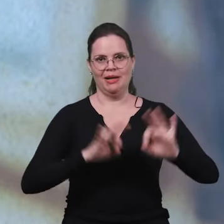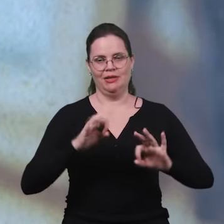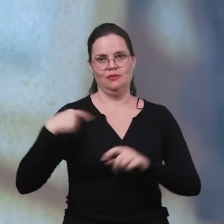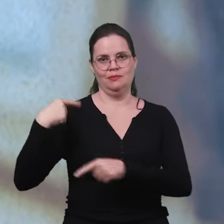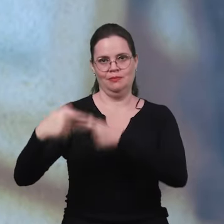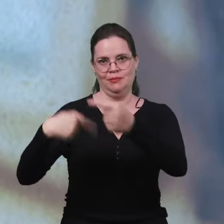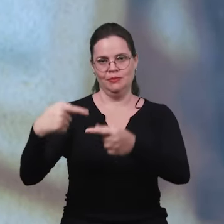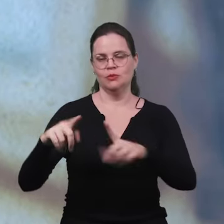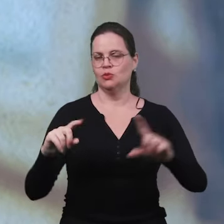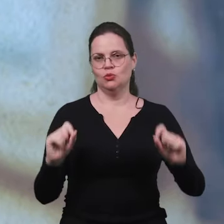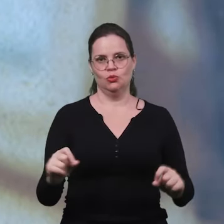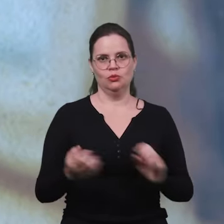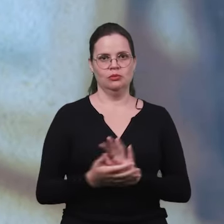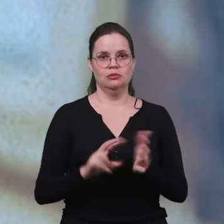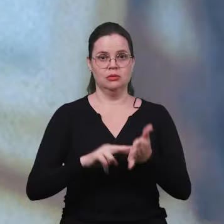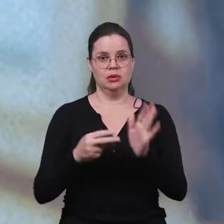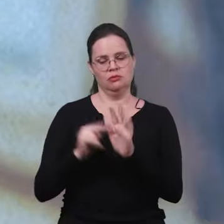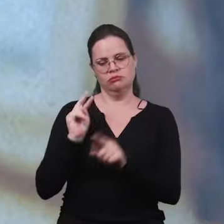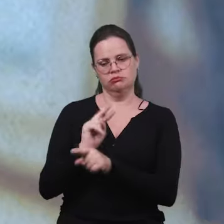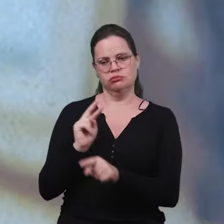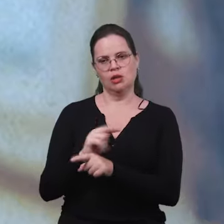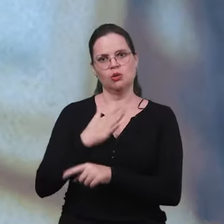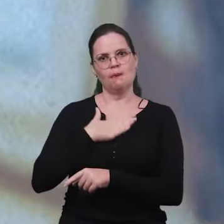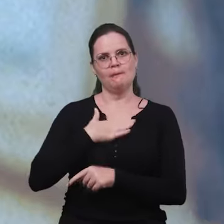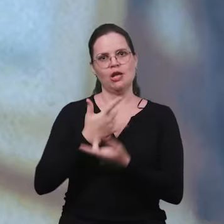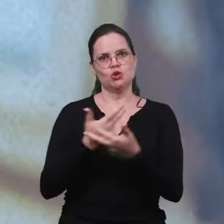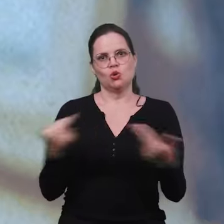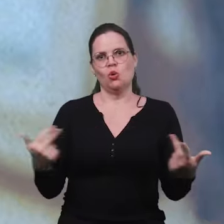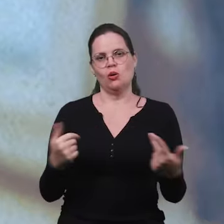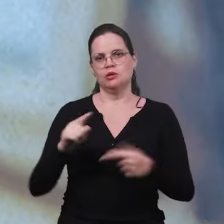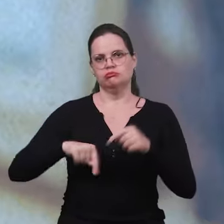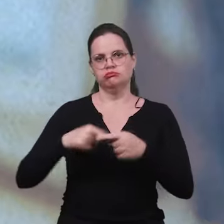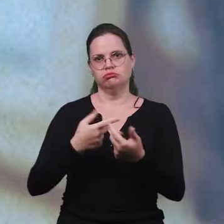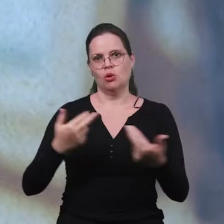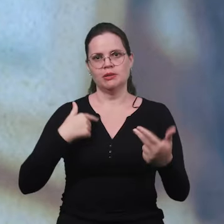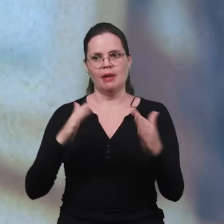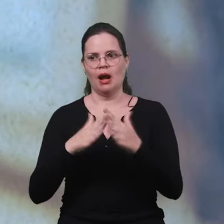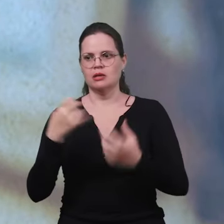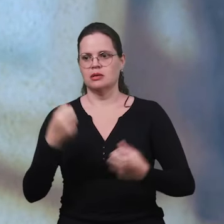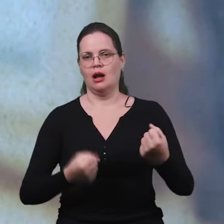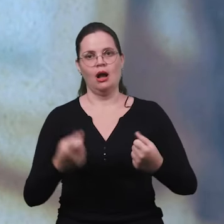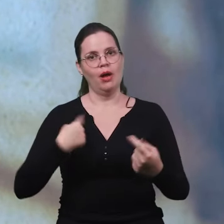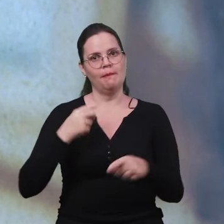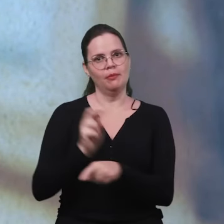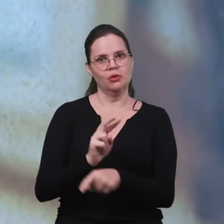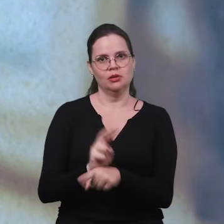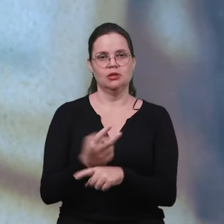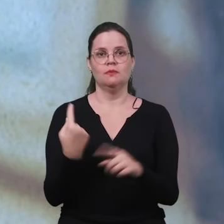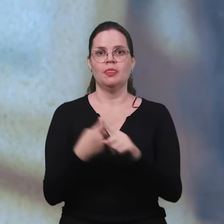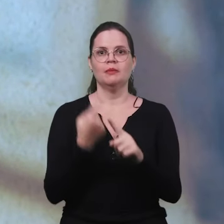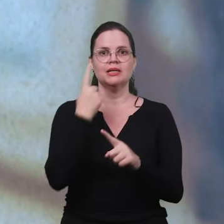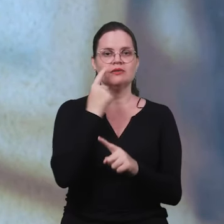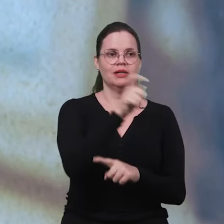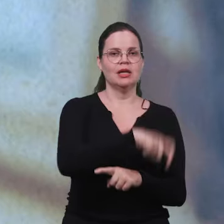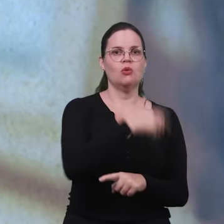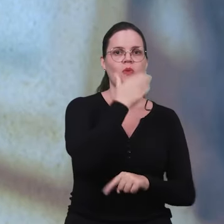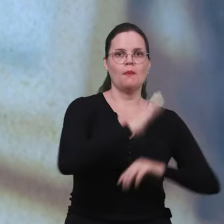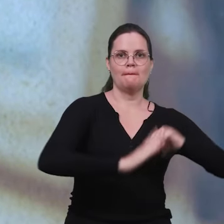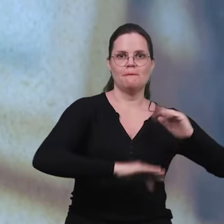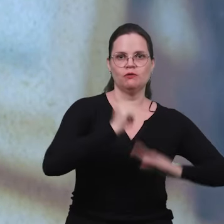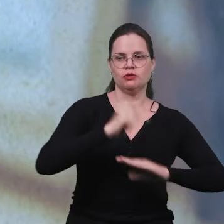dizer que é uma proteção patrimonial, nada mais do que isso. Então, a pessoa passa por um especialista em planejamento sucessório que vai